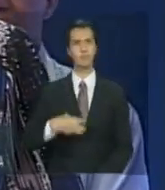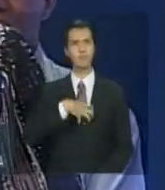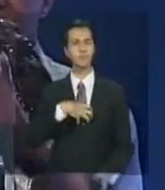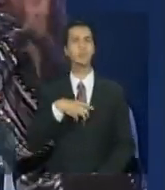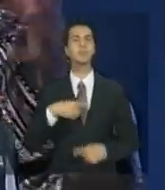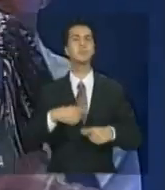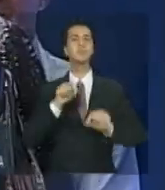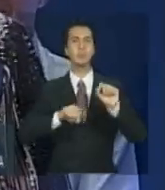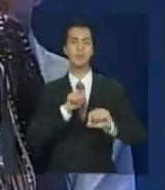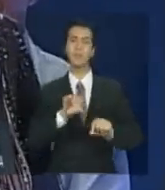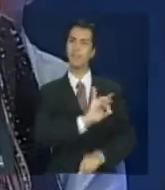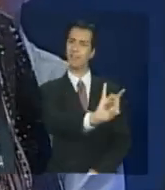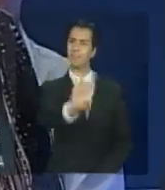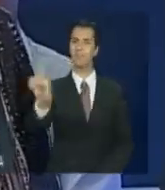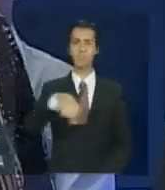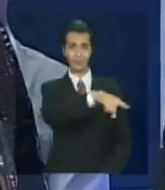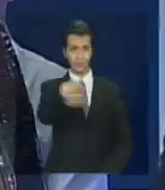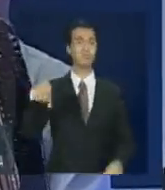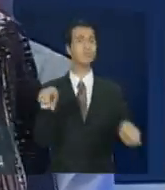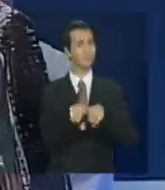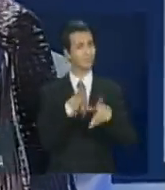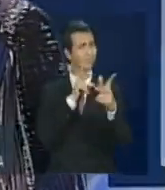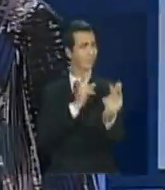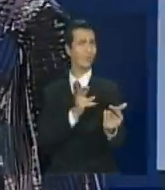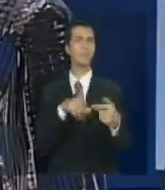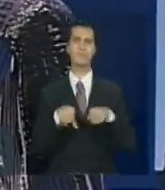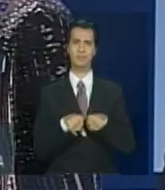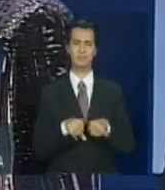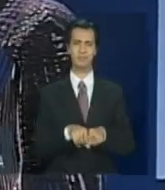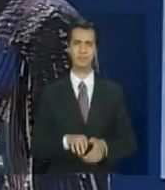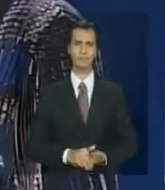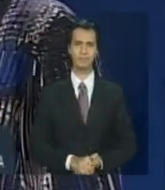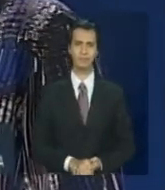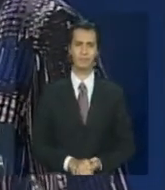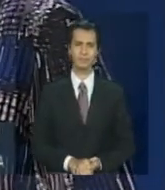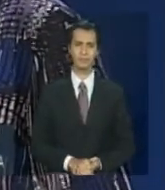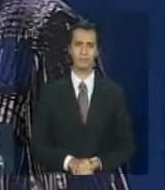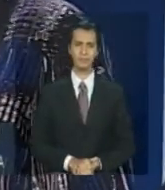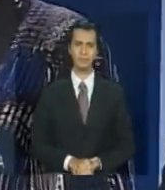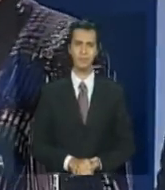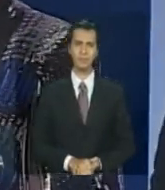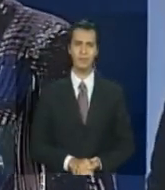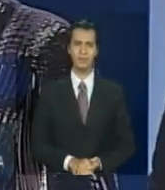isso acontece com cada um e com cada uma. Queria destacar